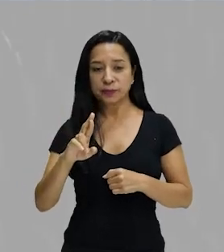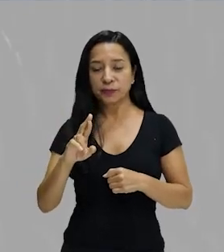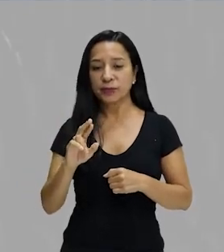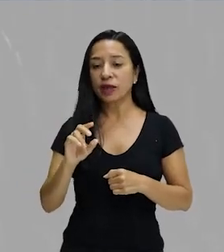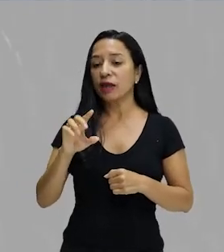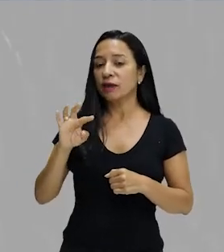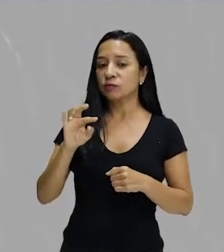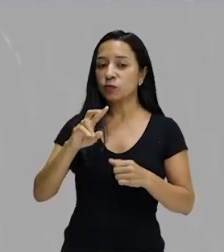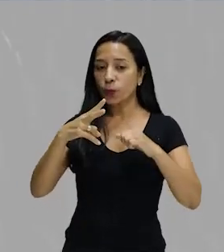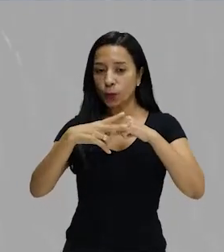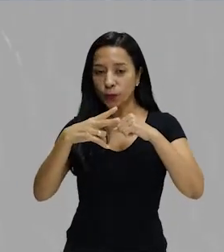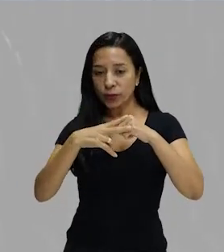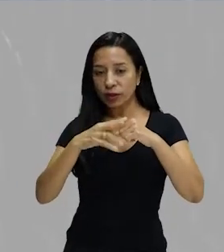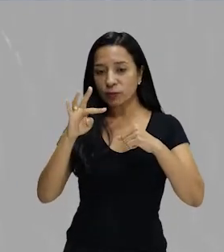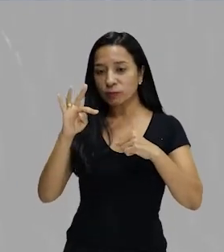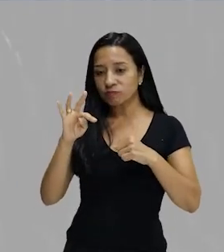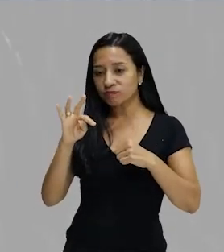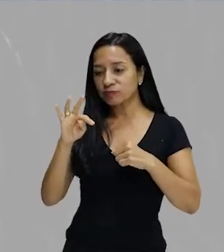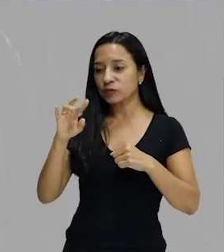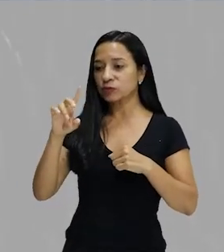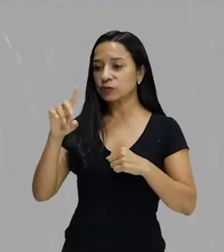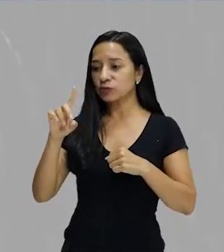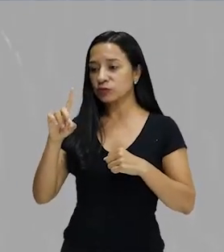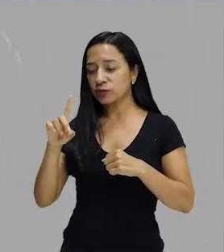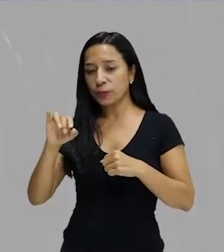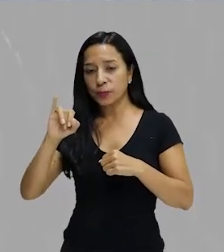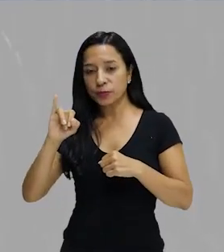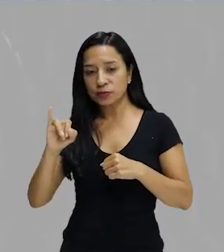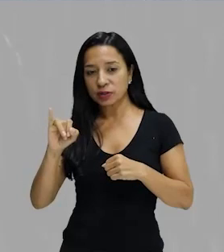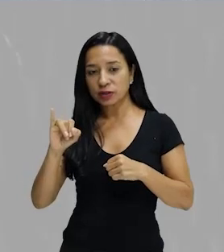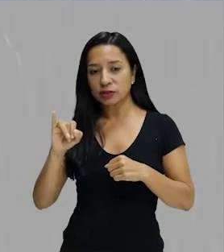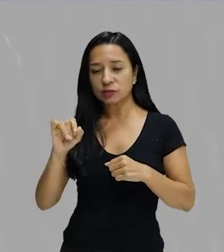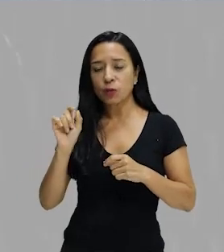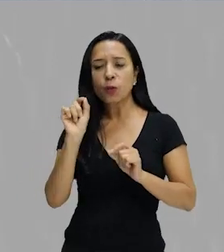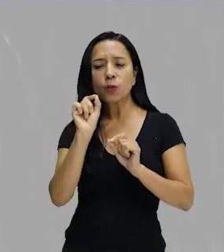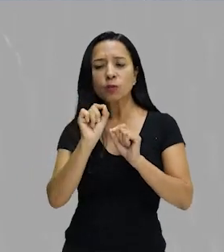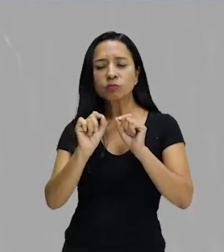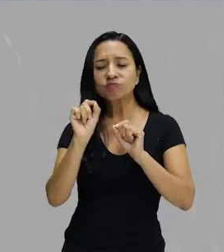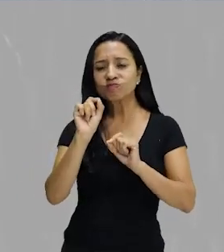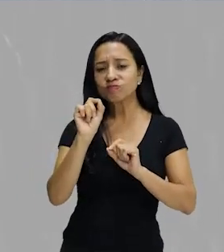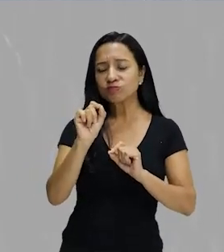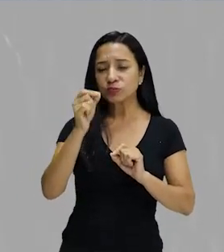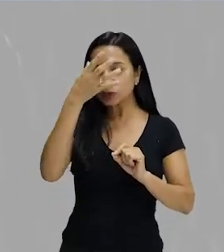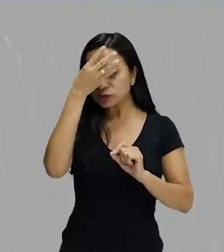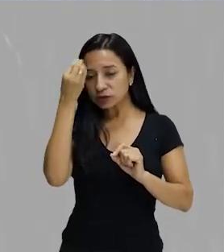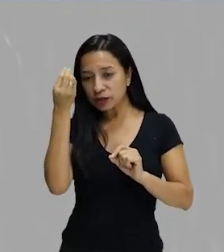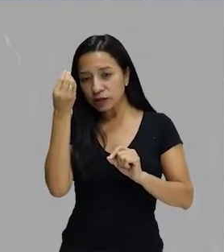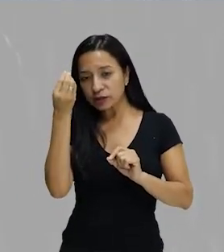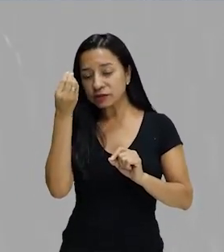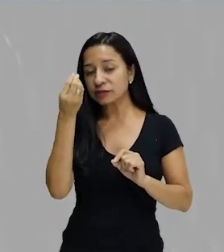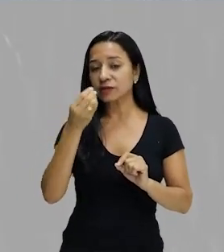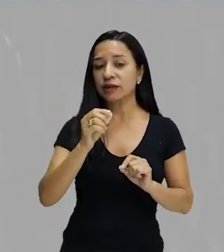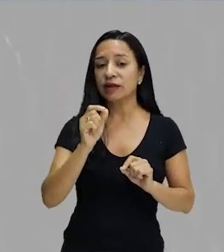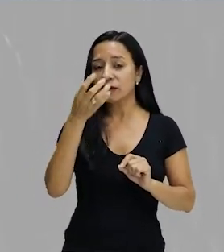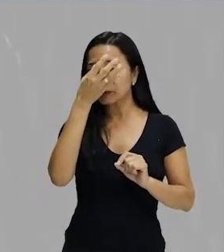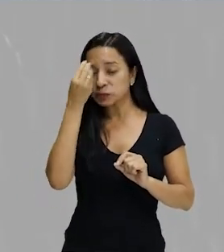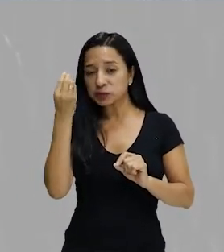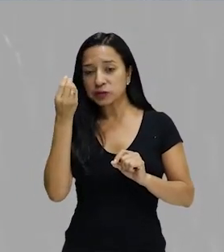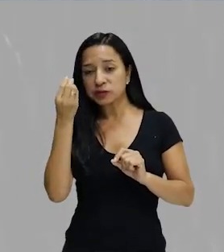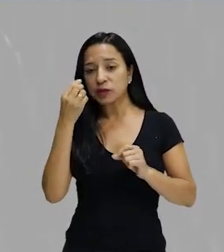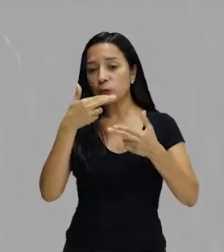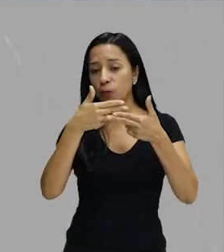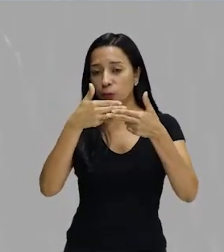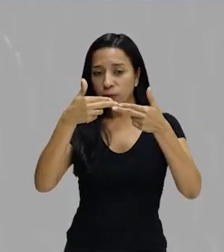esquece algo, não é assim? Agora, eu posso me esquecer. Então, esqueceu-se do